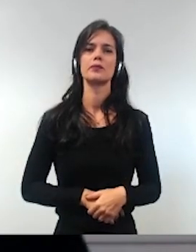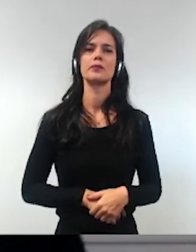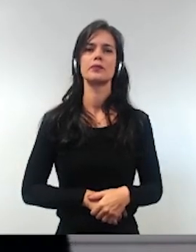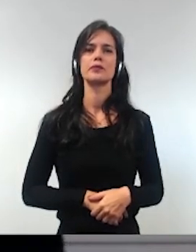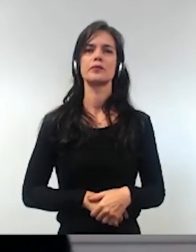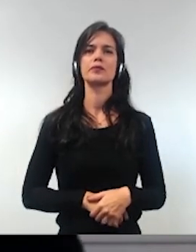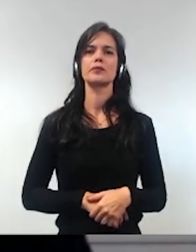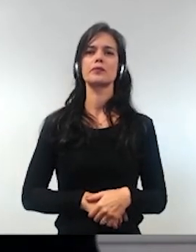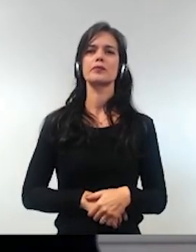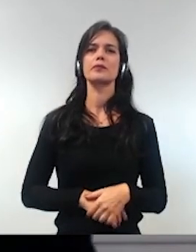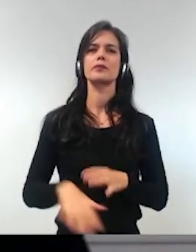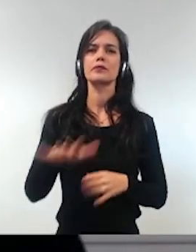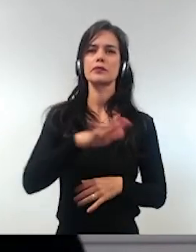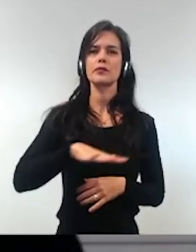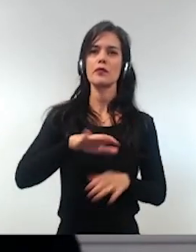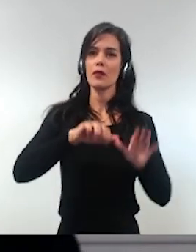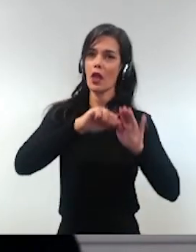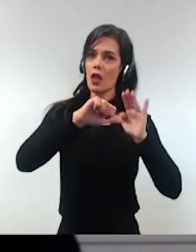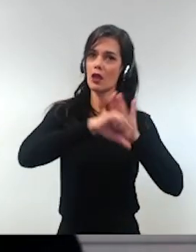Na parte criminal,